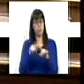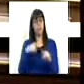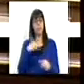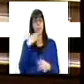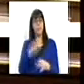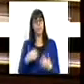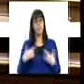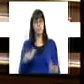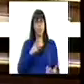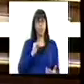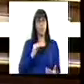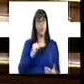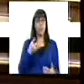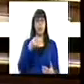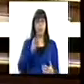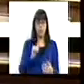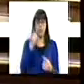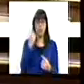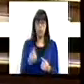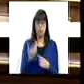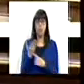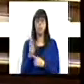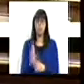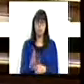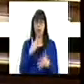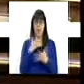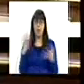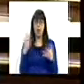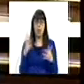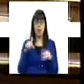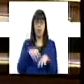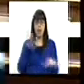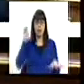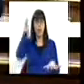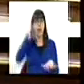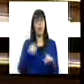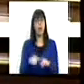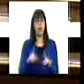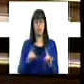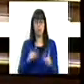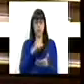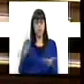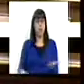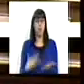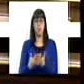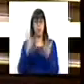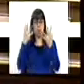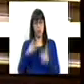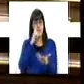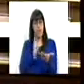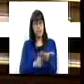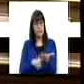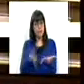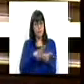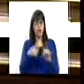estamos em crer que o PS sozinho, por exemplo, com uma maioria absoluta na Assembleia da República, não apresentaria um Orçamento de Estado